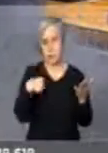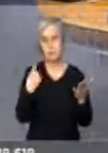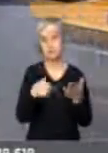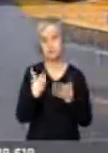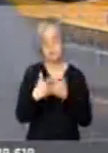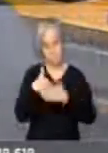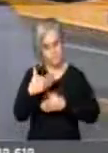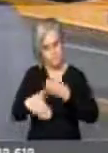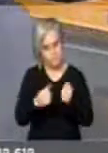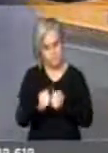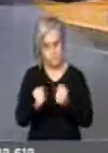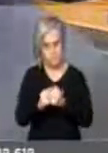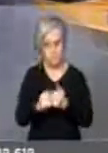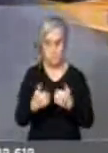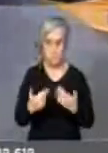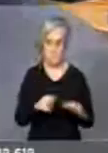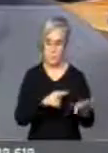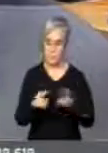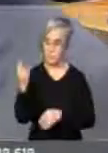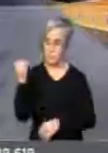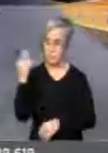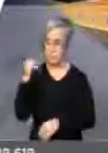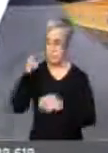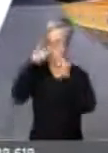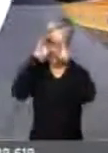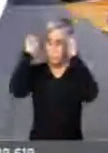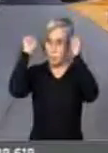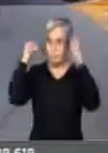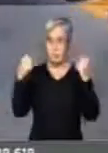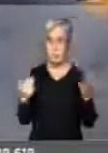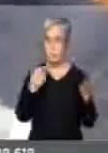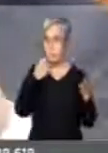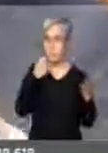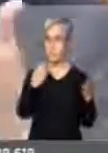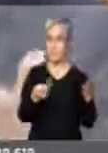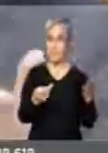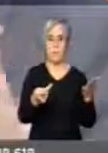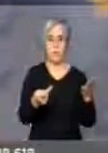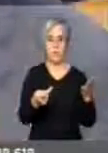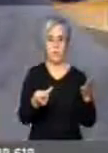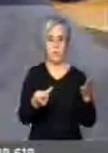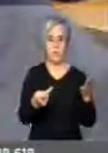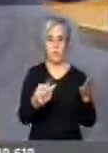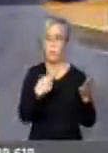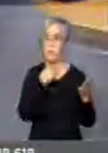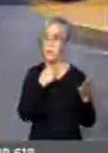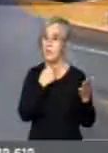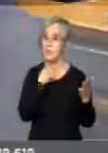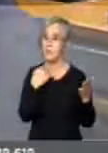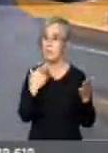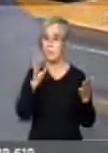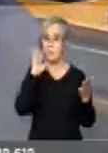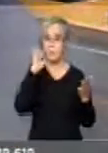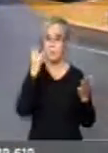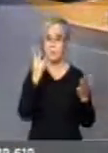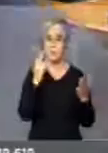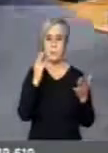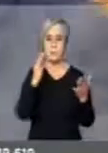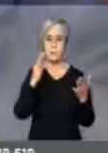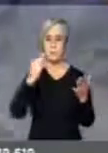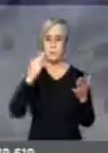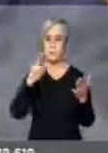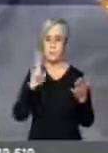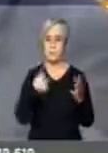passada. Semana passada, o Supremo Tribunal Federal disse que não vale mais a decisão dos tribunais de contas com